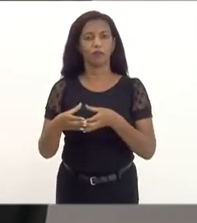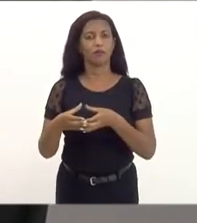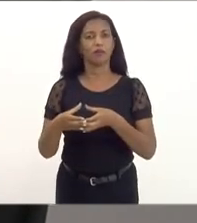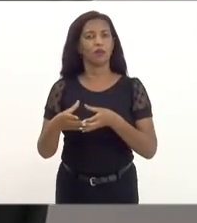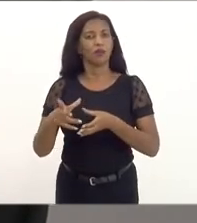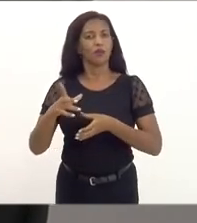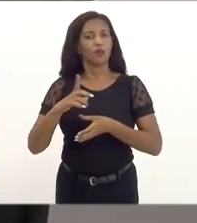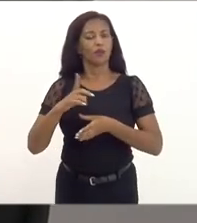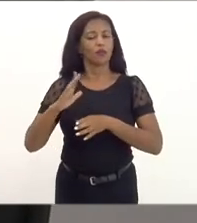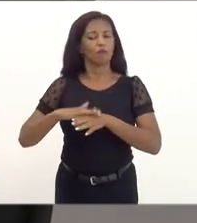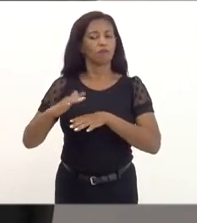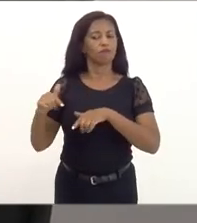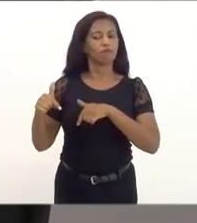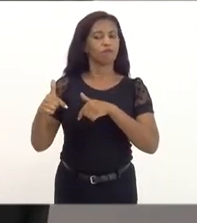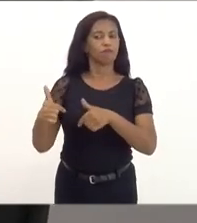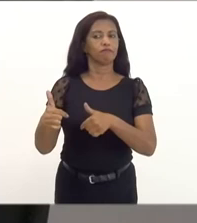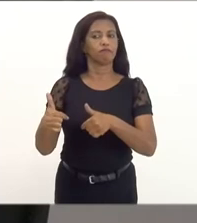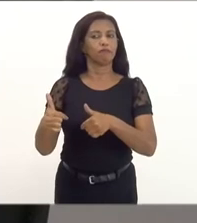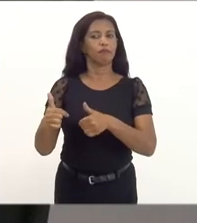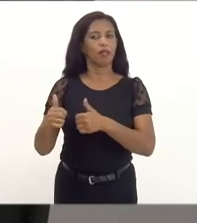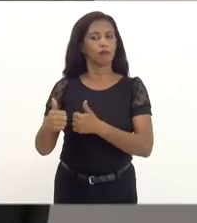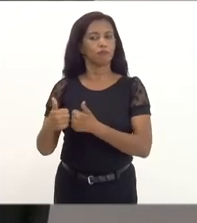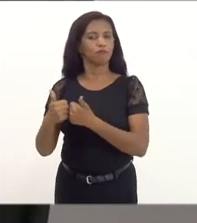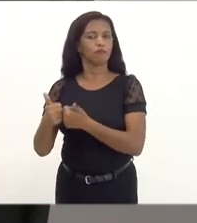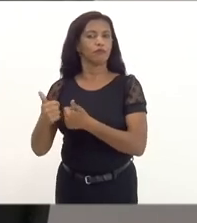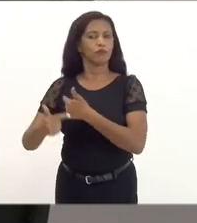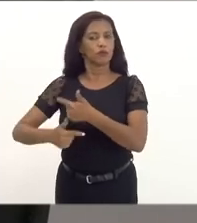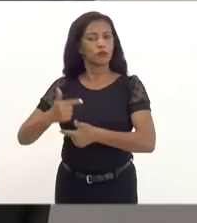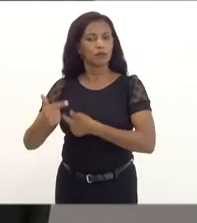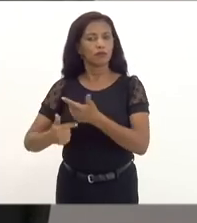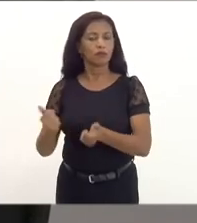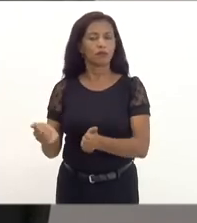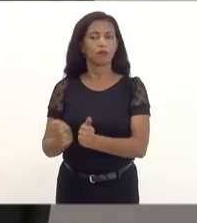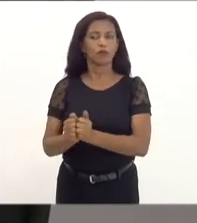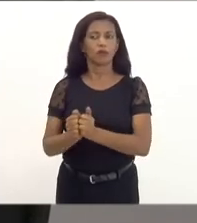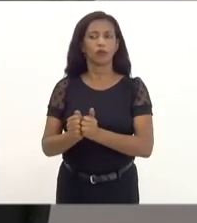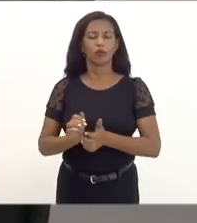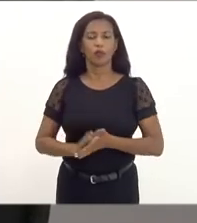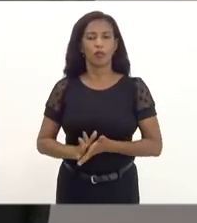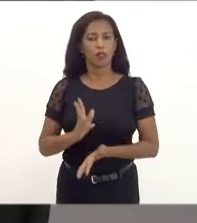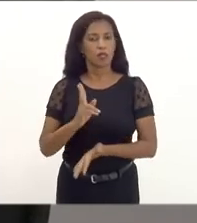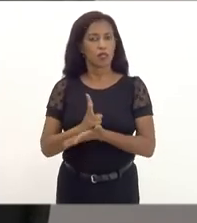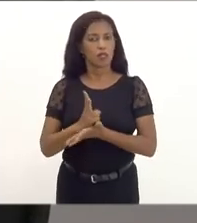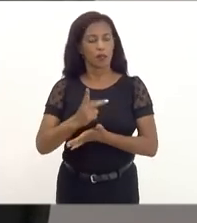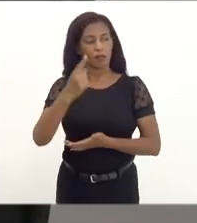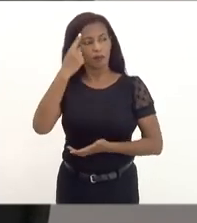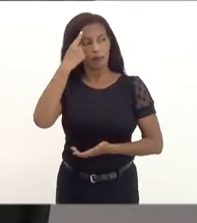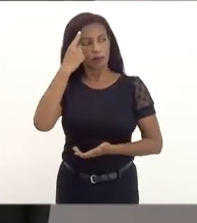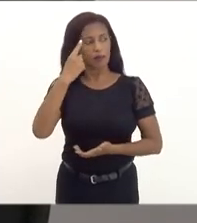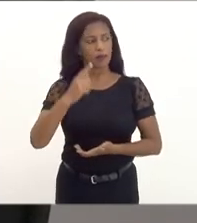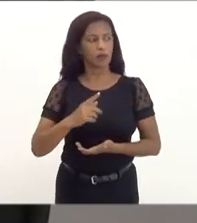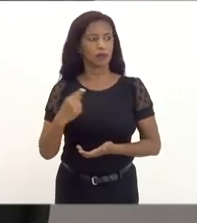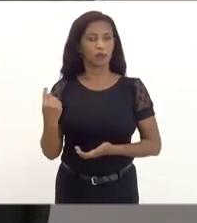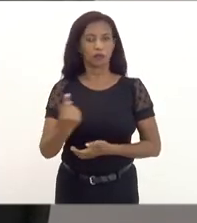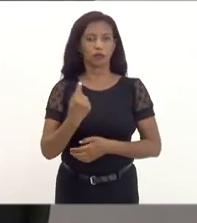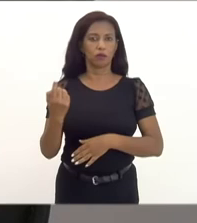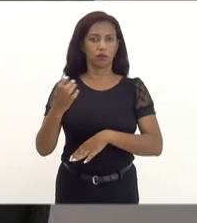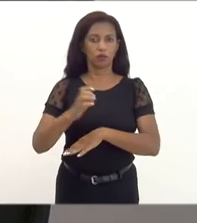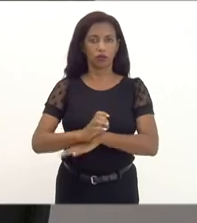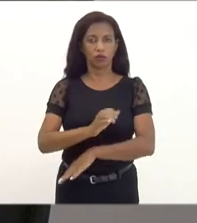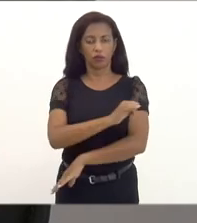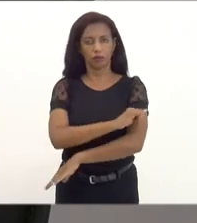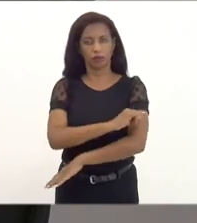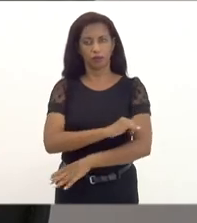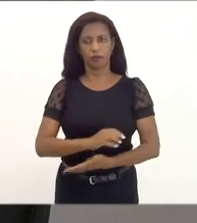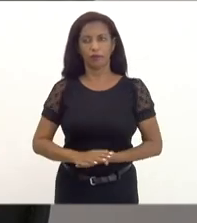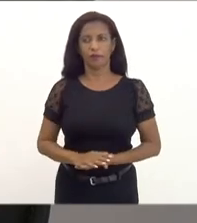de ter uma atitude mais pro positiva de trabalhar junto sempre pensando né no nosso Estado do Rio